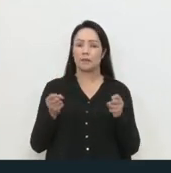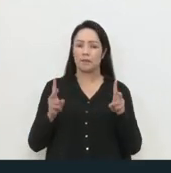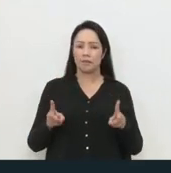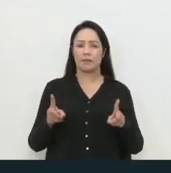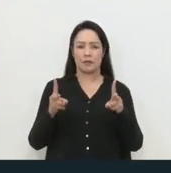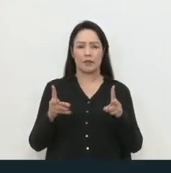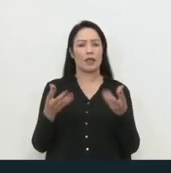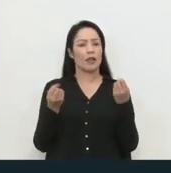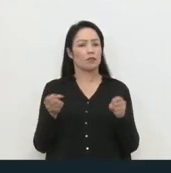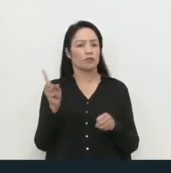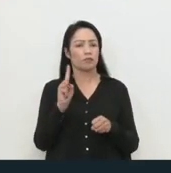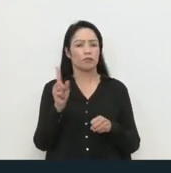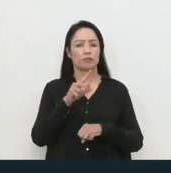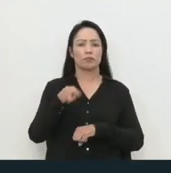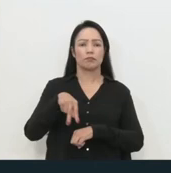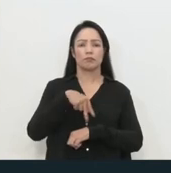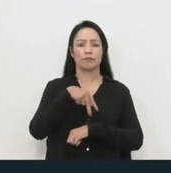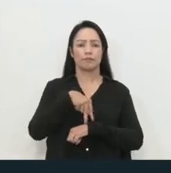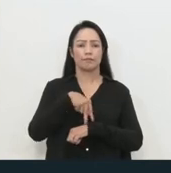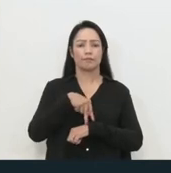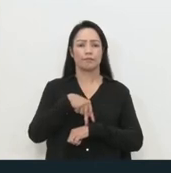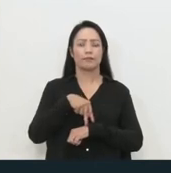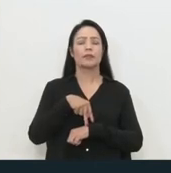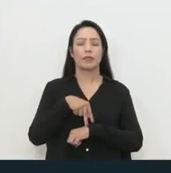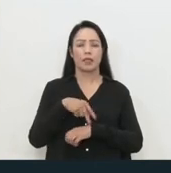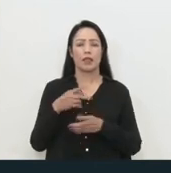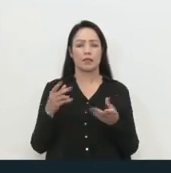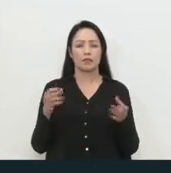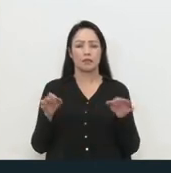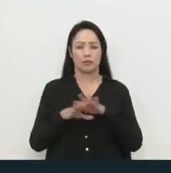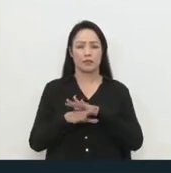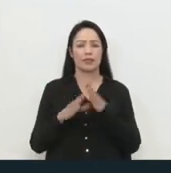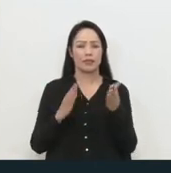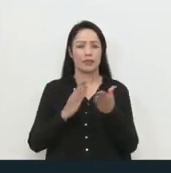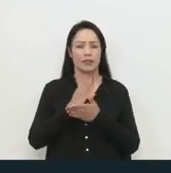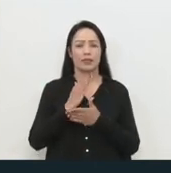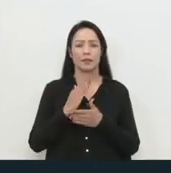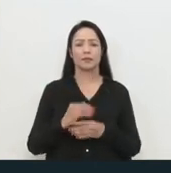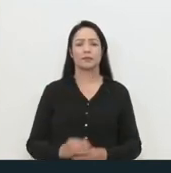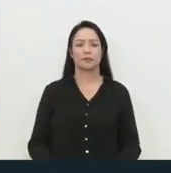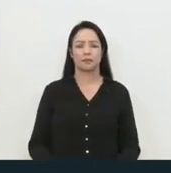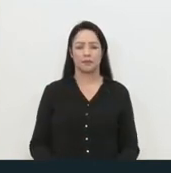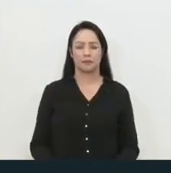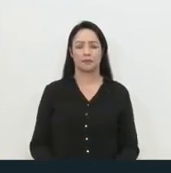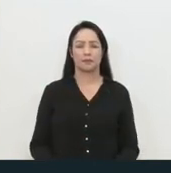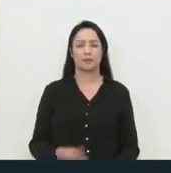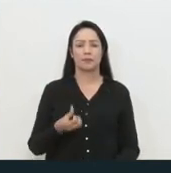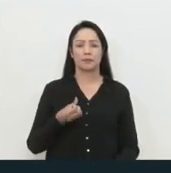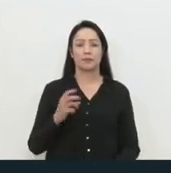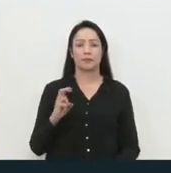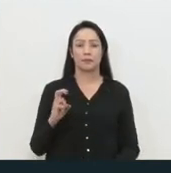como estão e os contrários se manifestem encerrado a votação aprovado em caminho